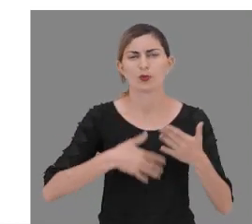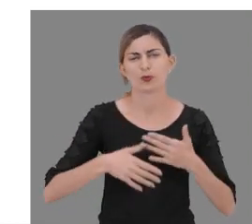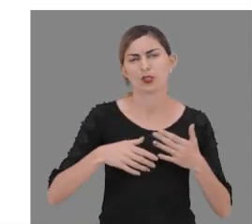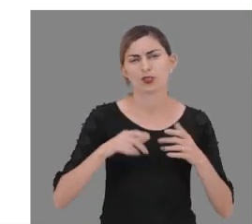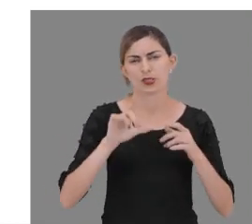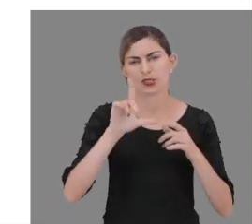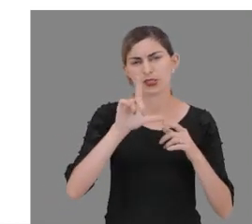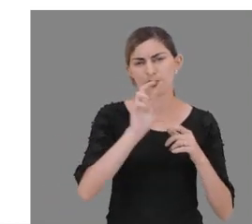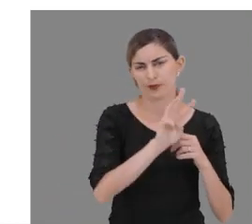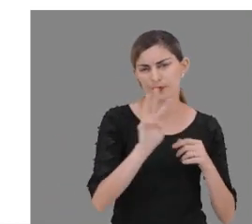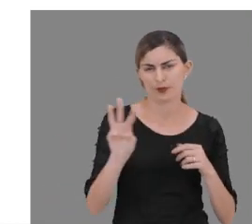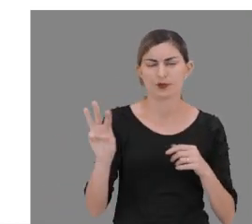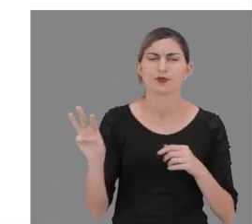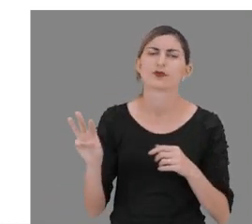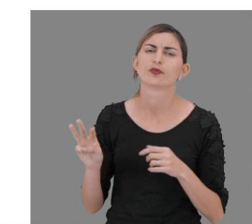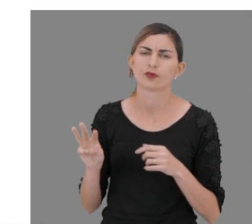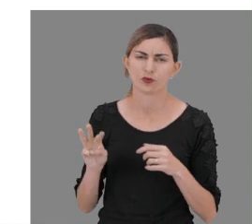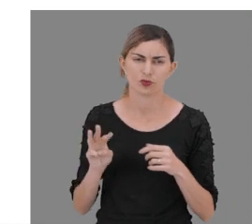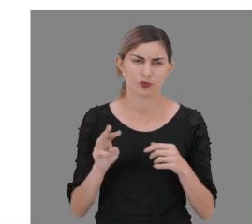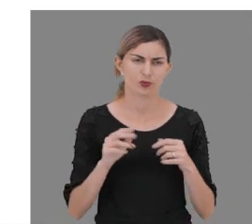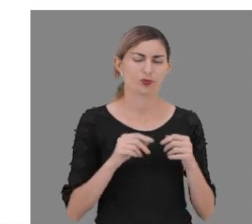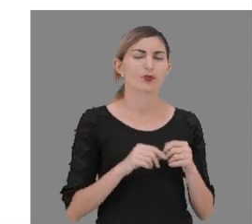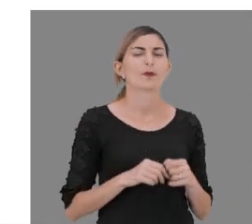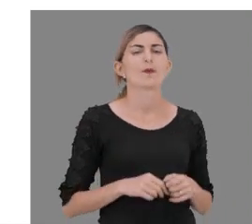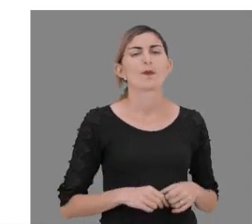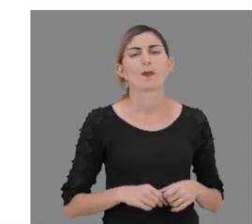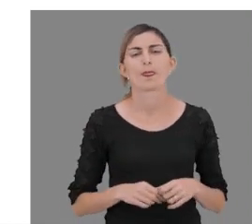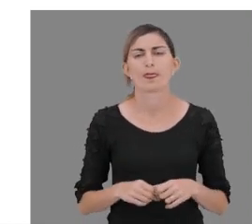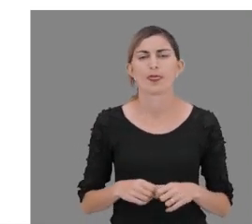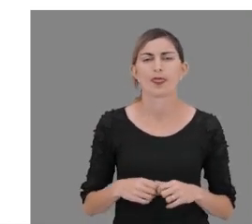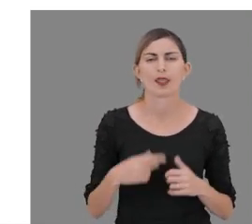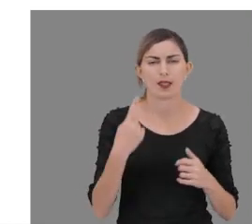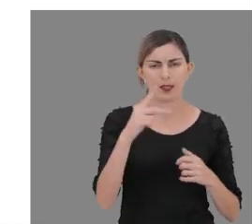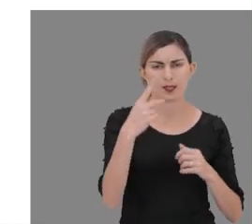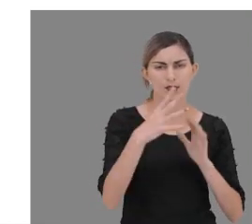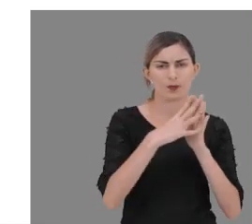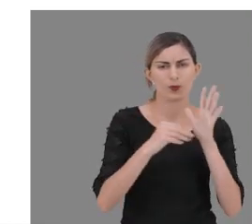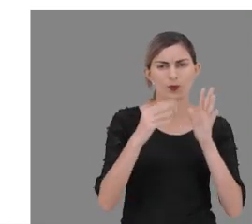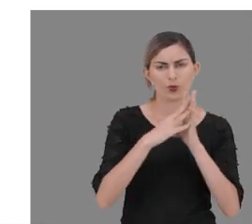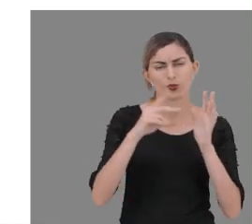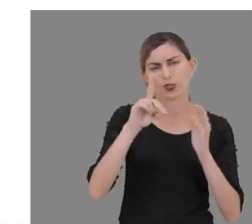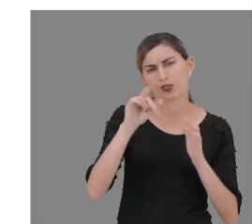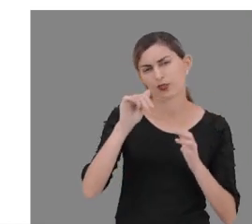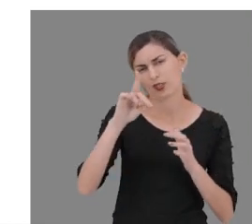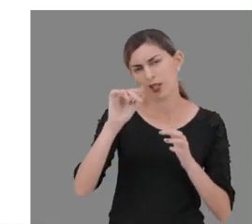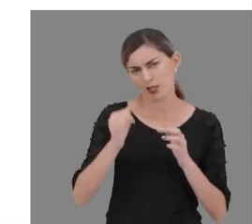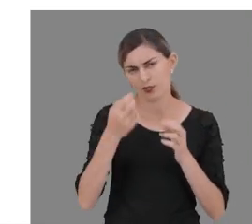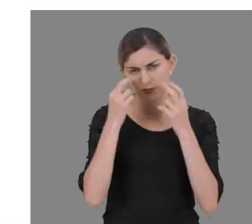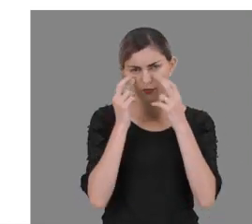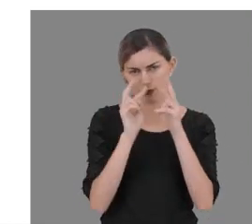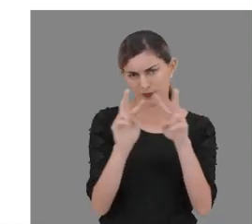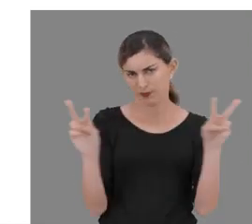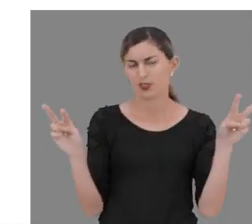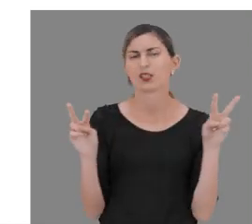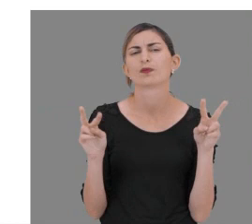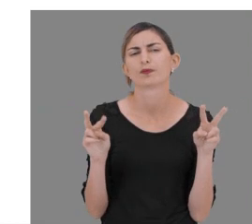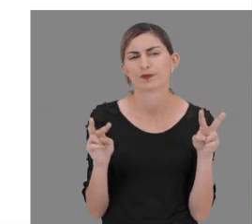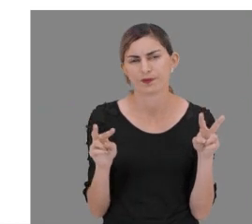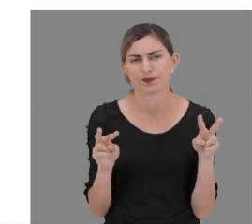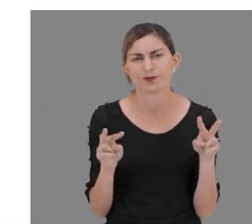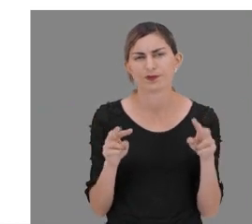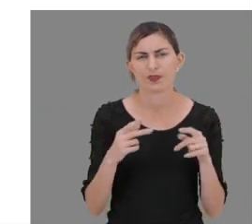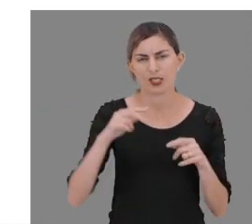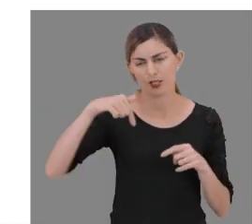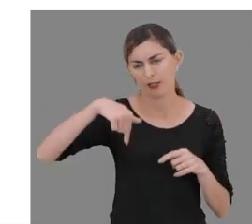relacionamento e os links para os respectivos construtores. Este modelo de dados que você enxerga